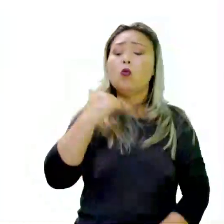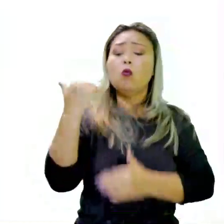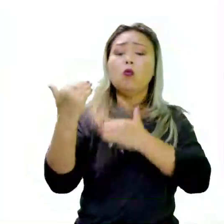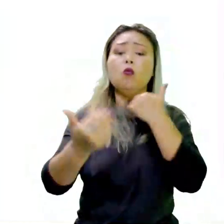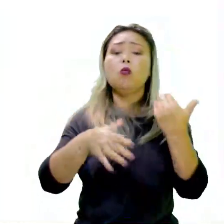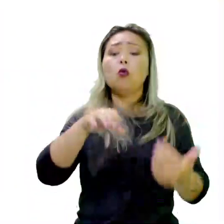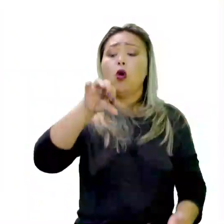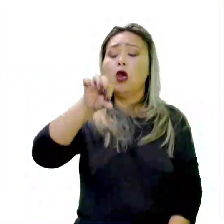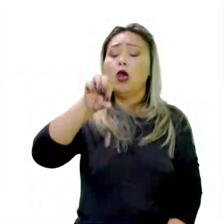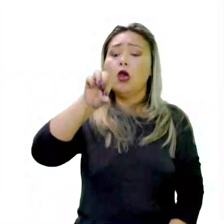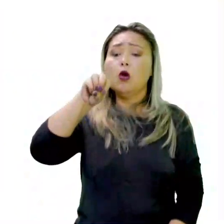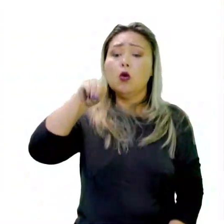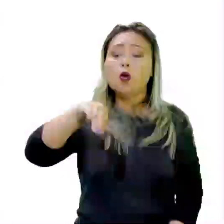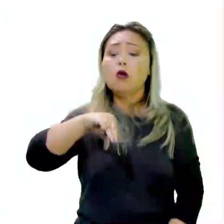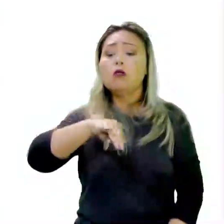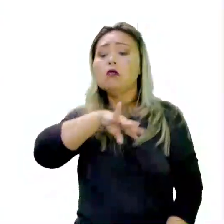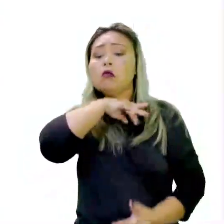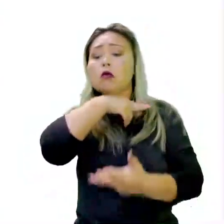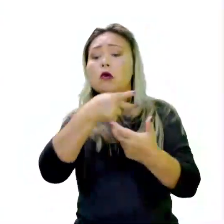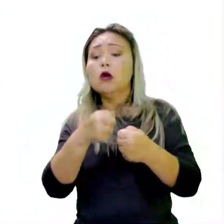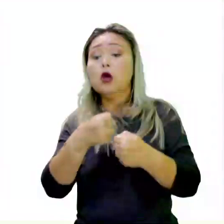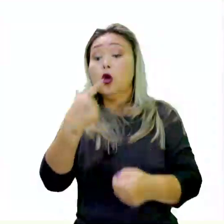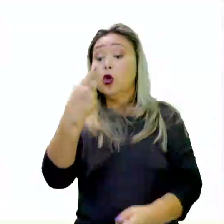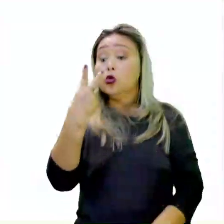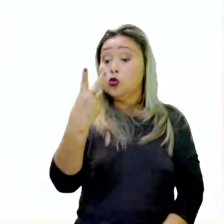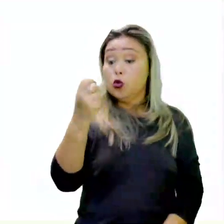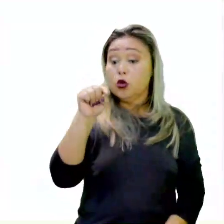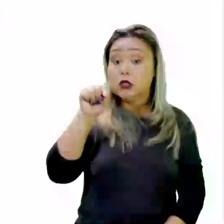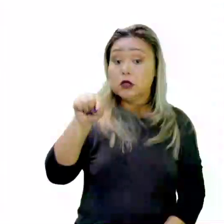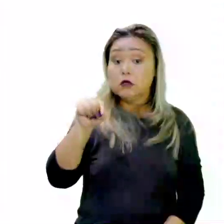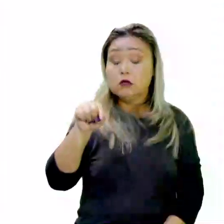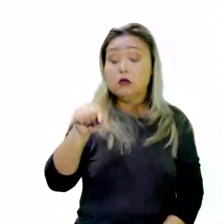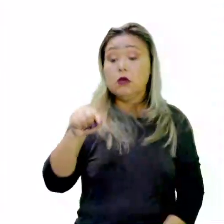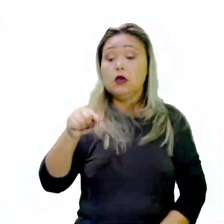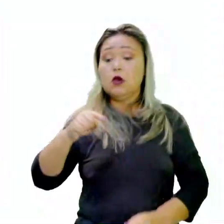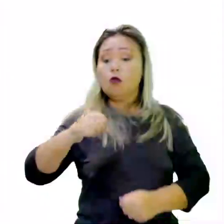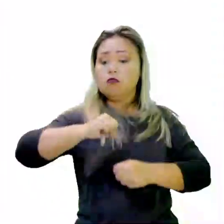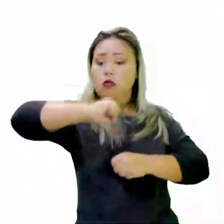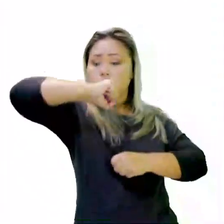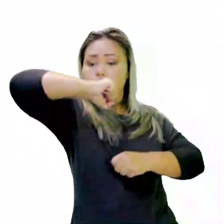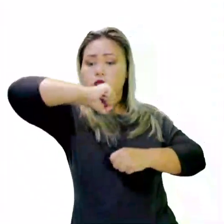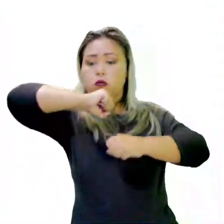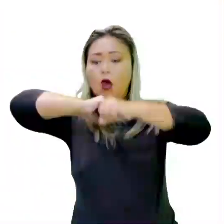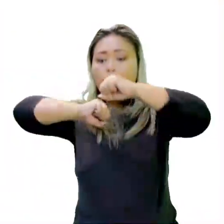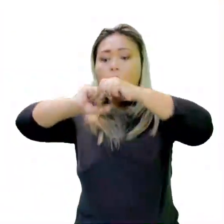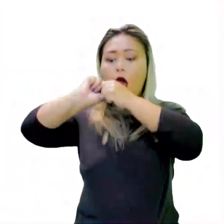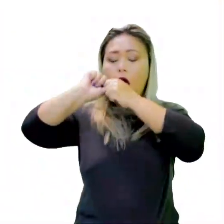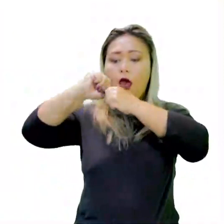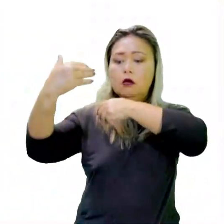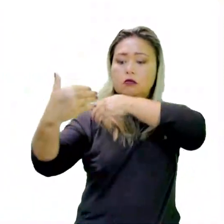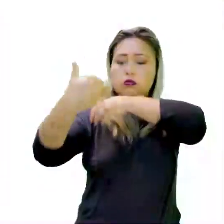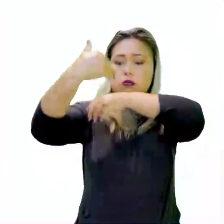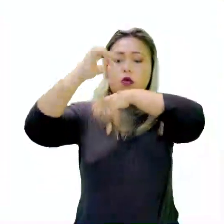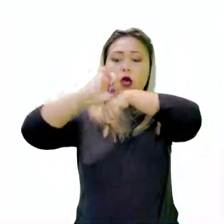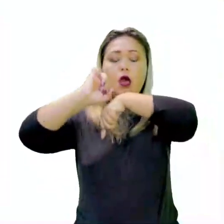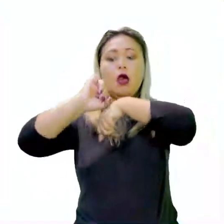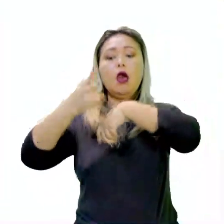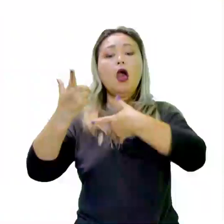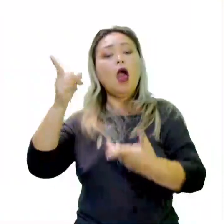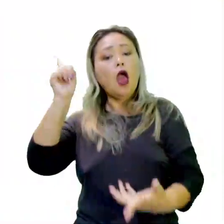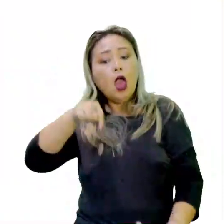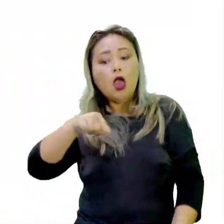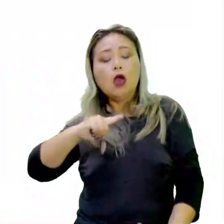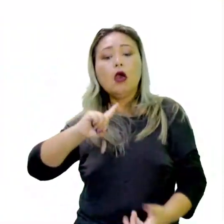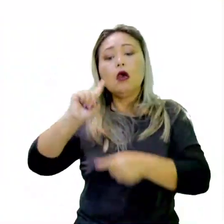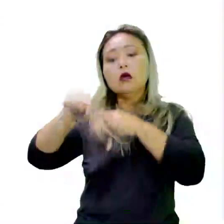mil animais, 2 mil gladiadores, mas ainda bem que por volta de